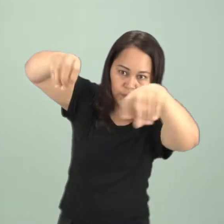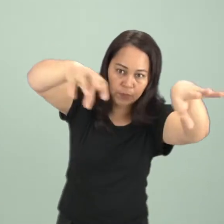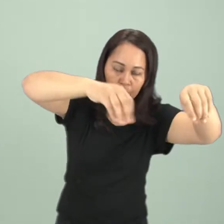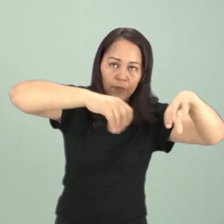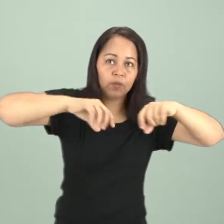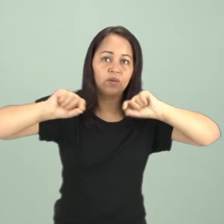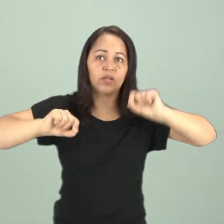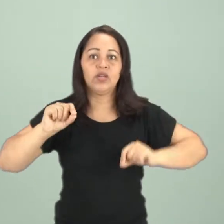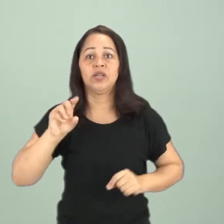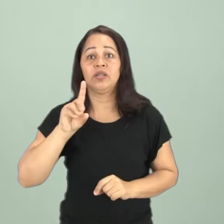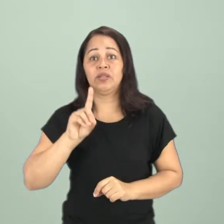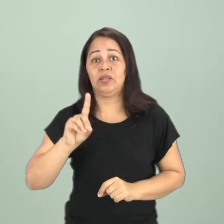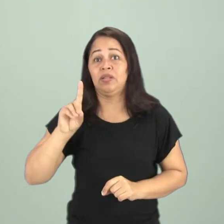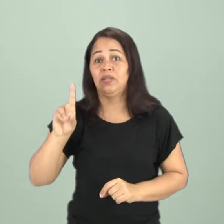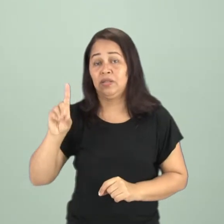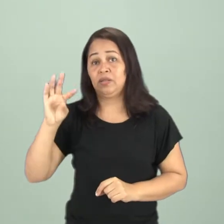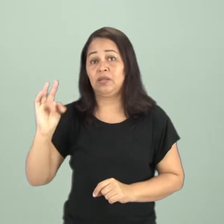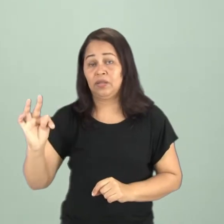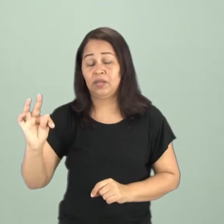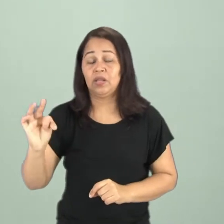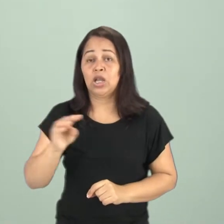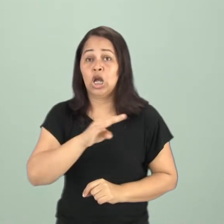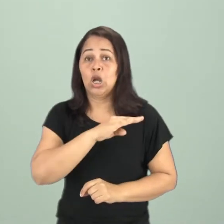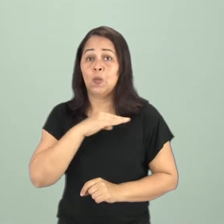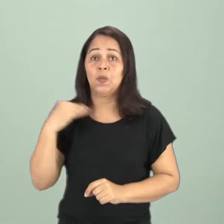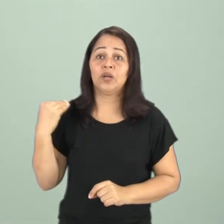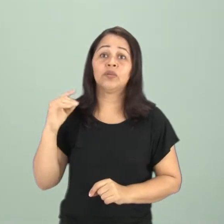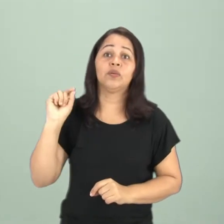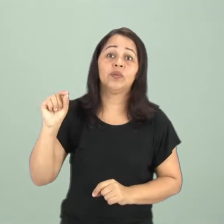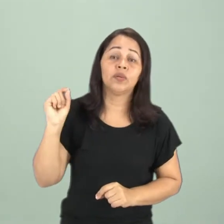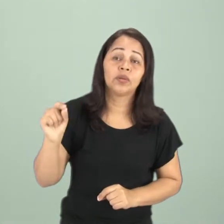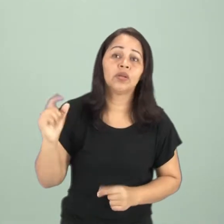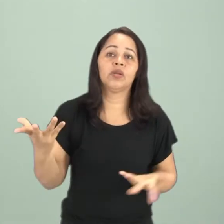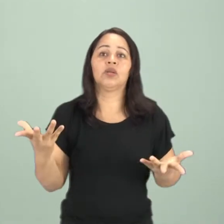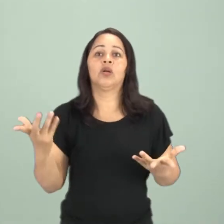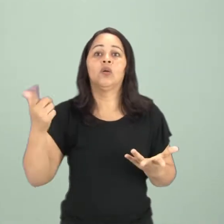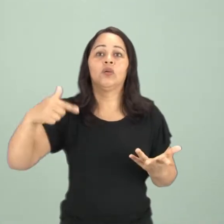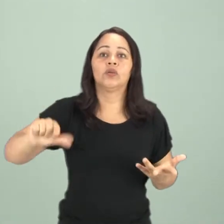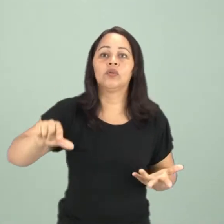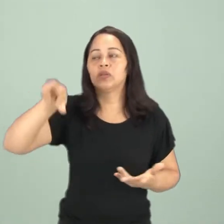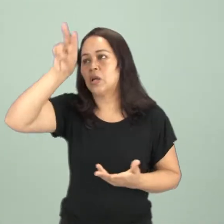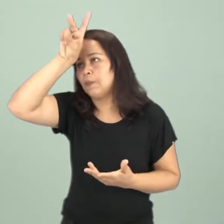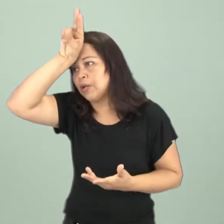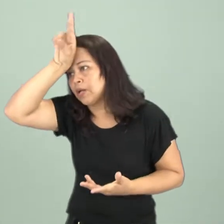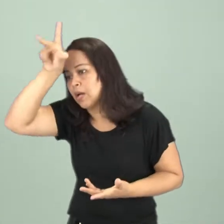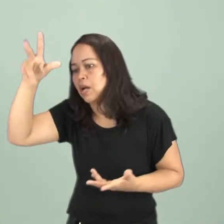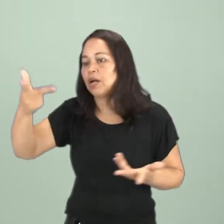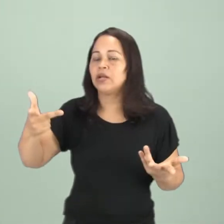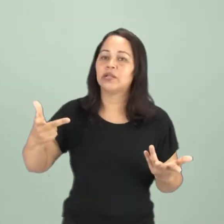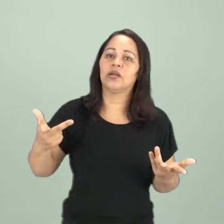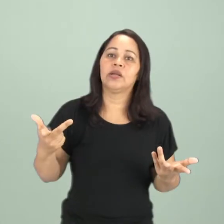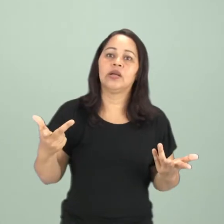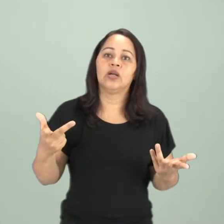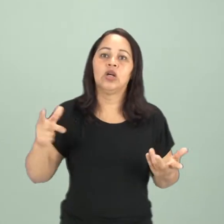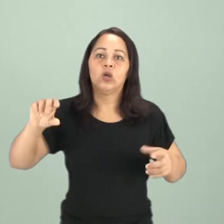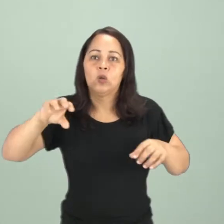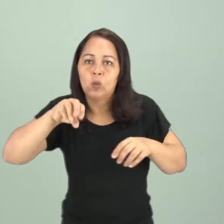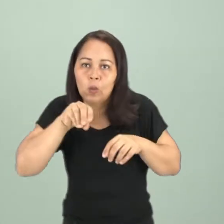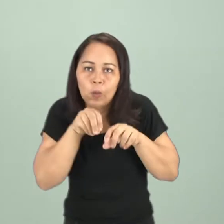DDT, ele não mata somente os pernilongos, ele mata outros insetos, como a barata, como